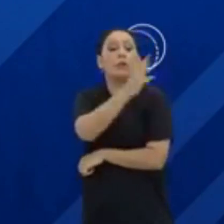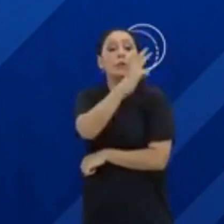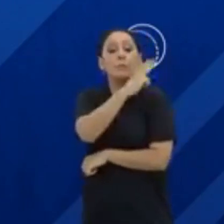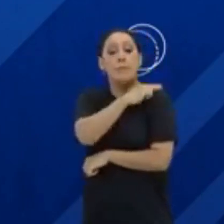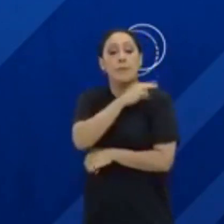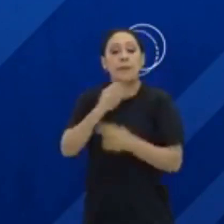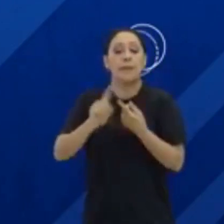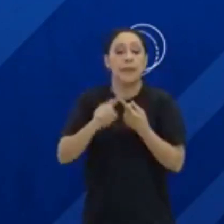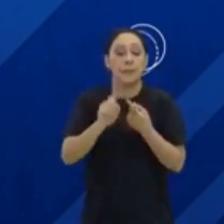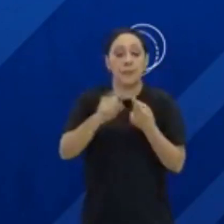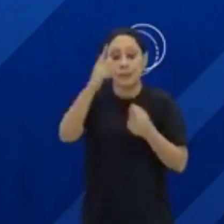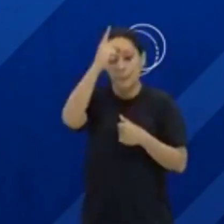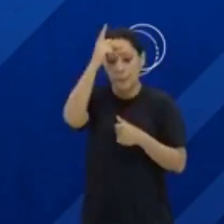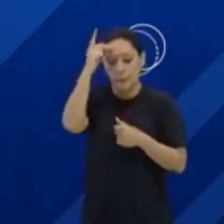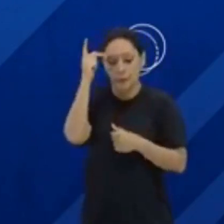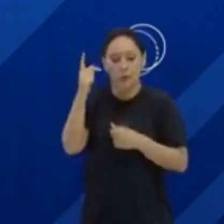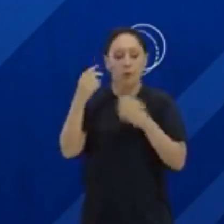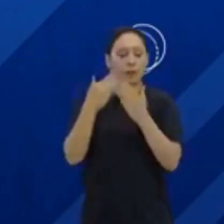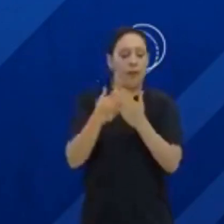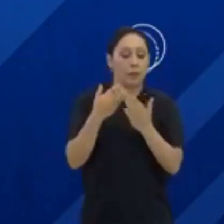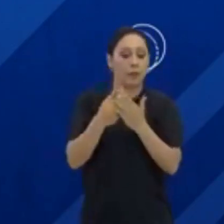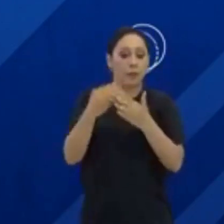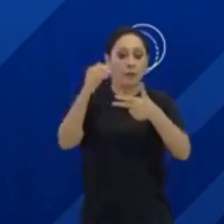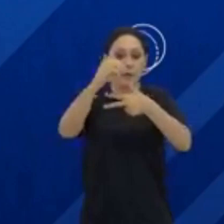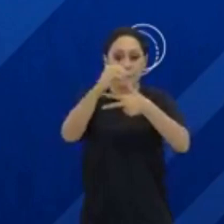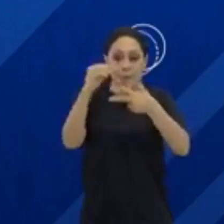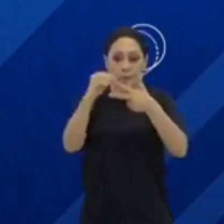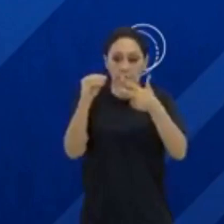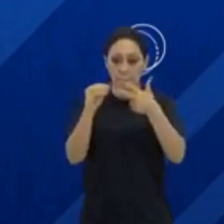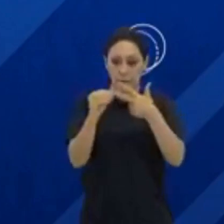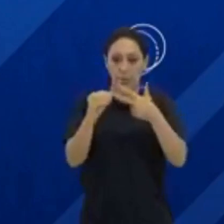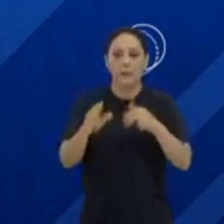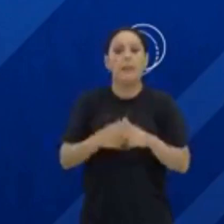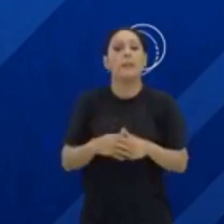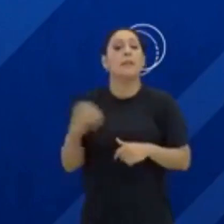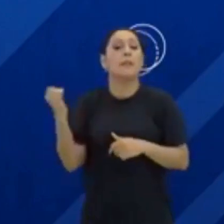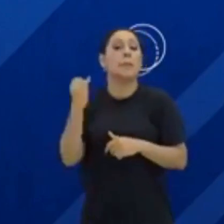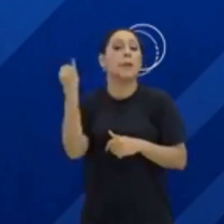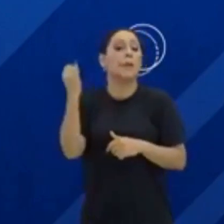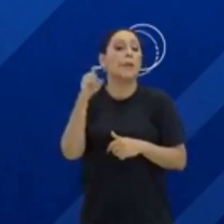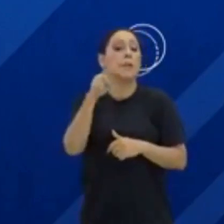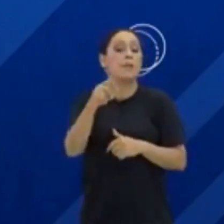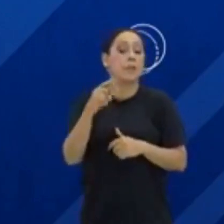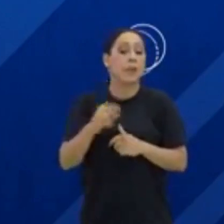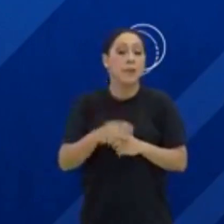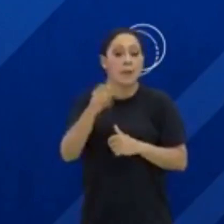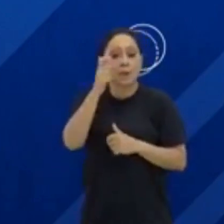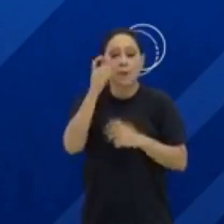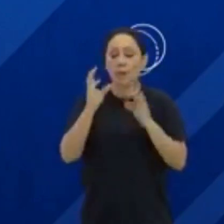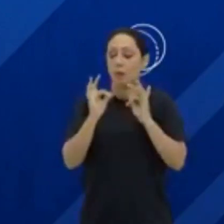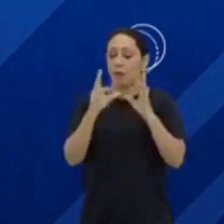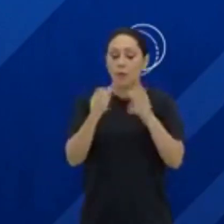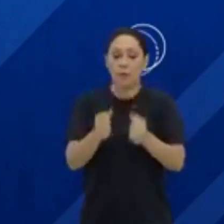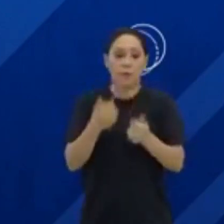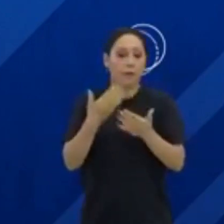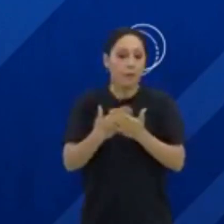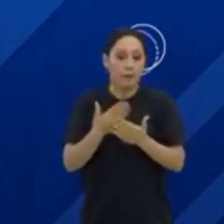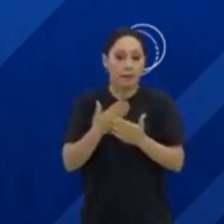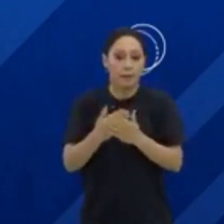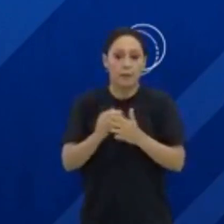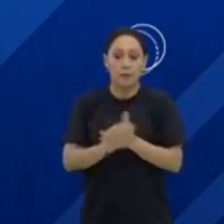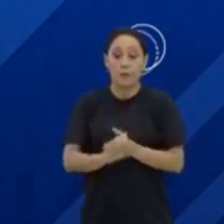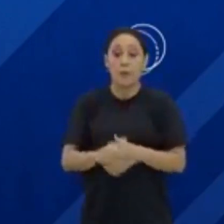médio e para quem está se preparando para o Enem. É importante que você assista a todas as